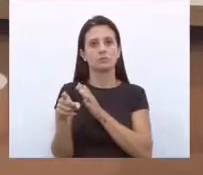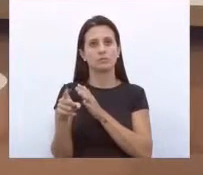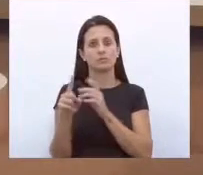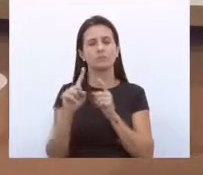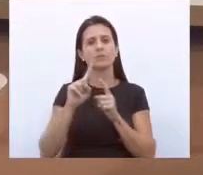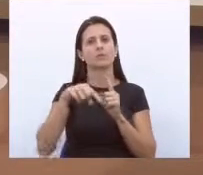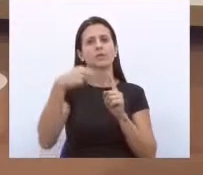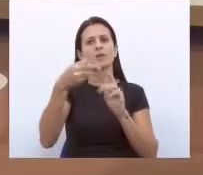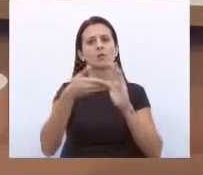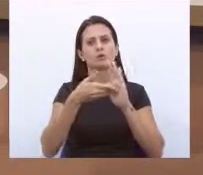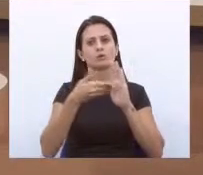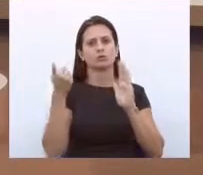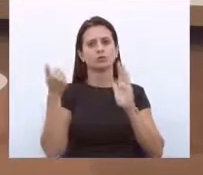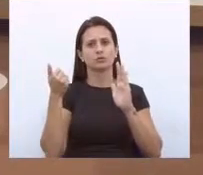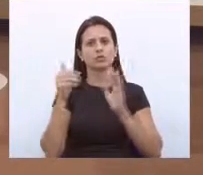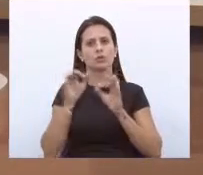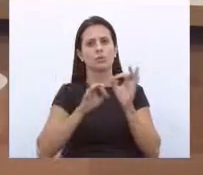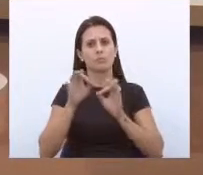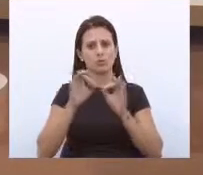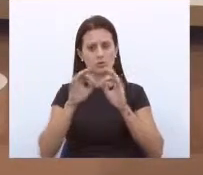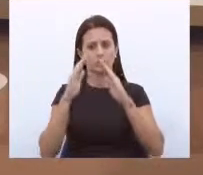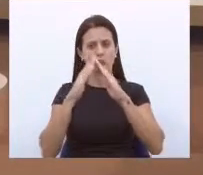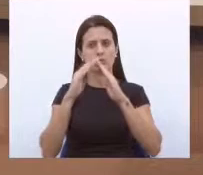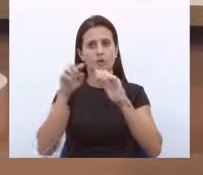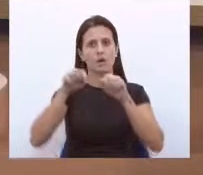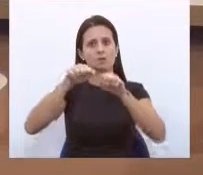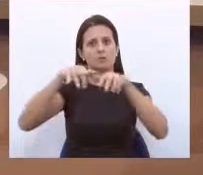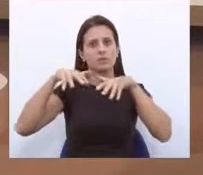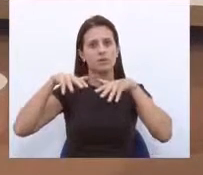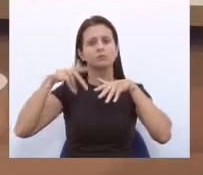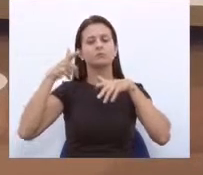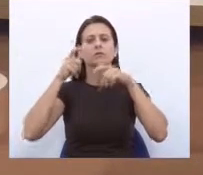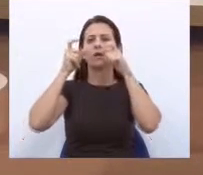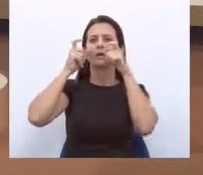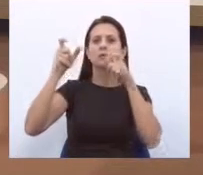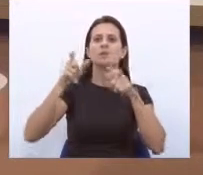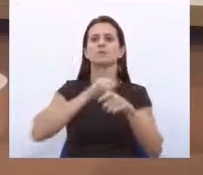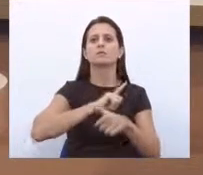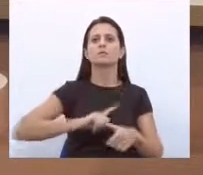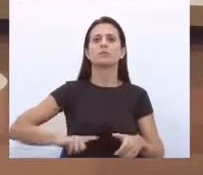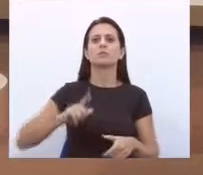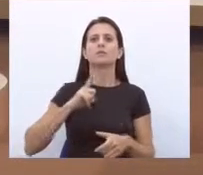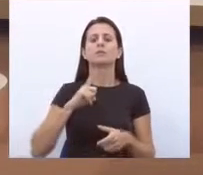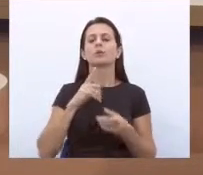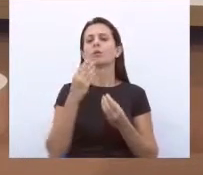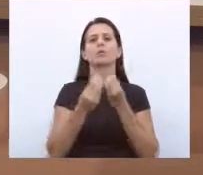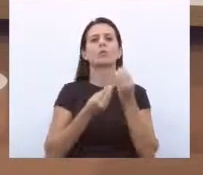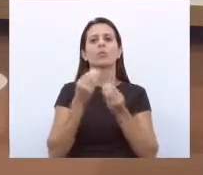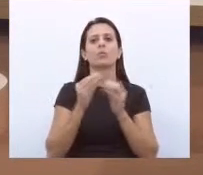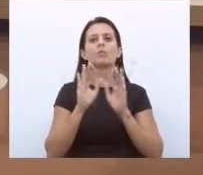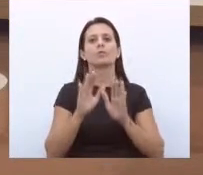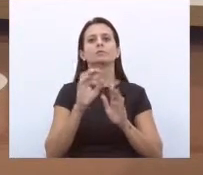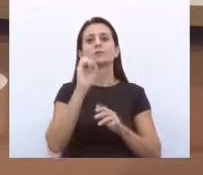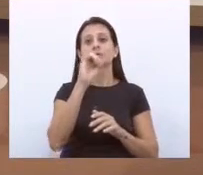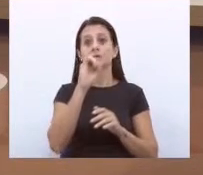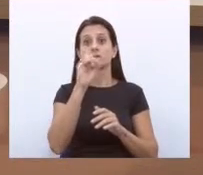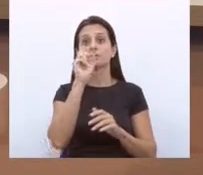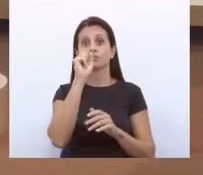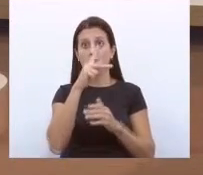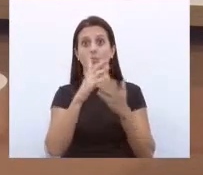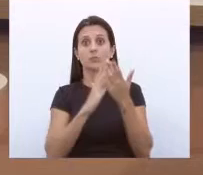depois de retirado esse projeto da casa, o interesse que o governo tinha, como ficaria se fosse